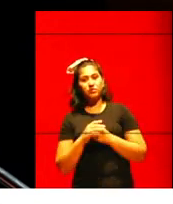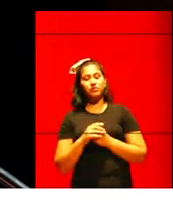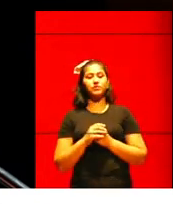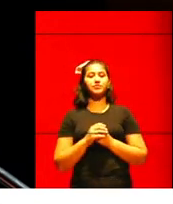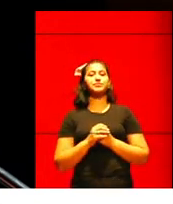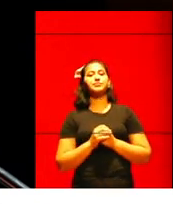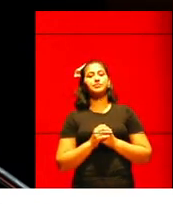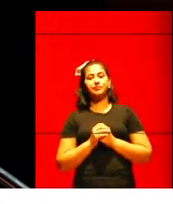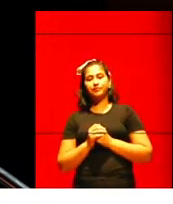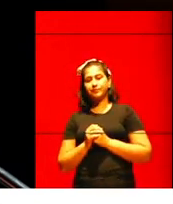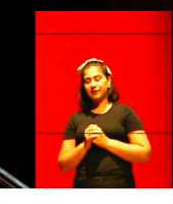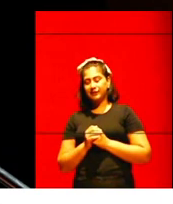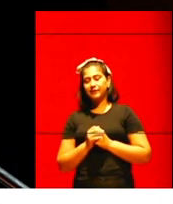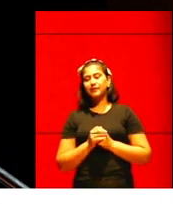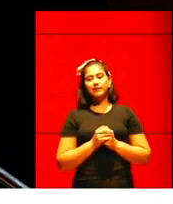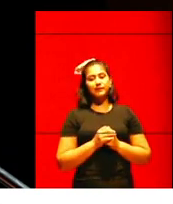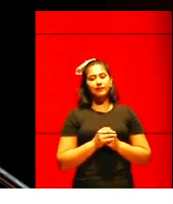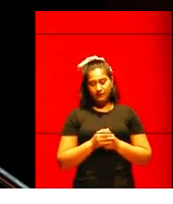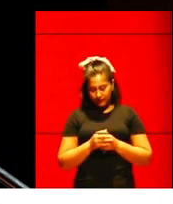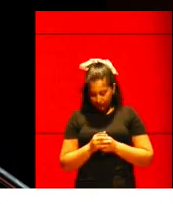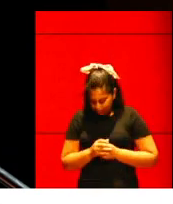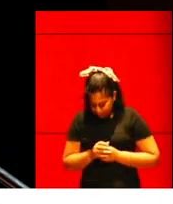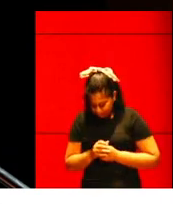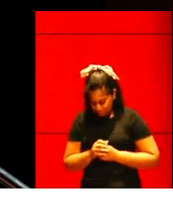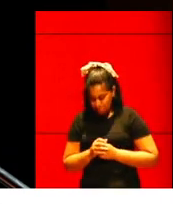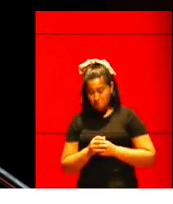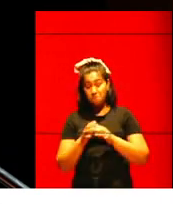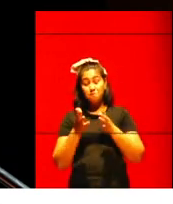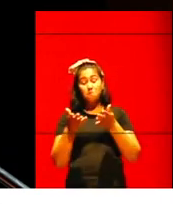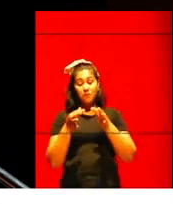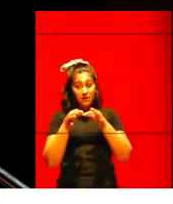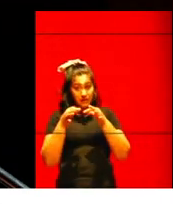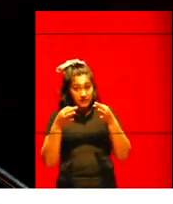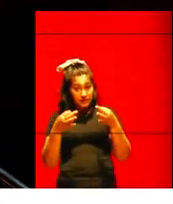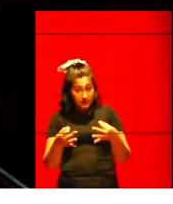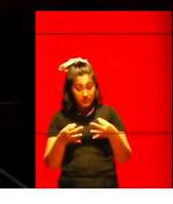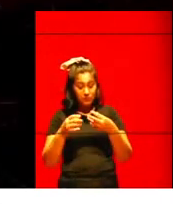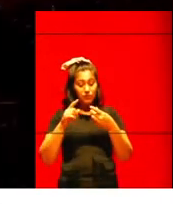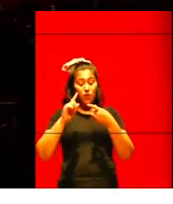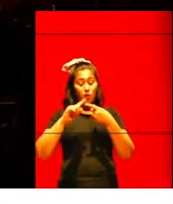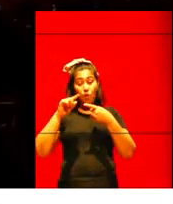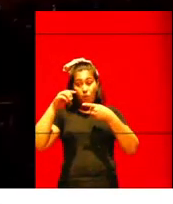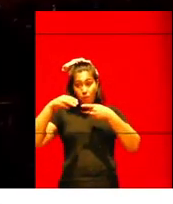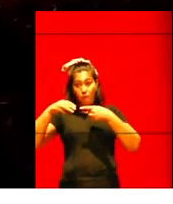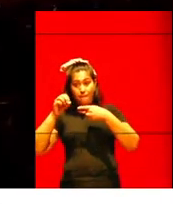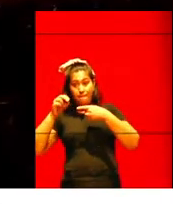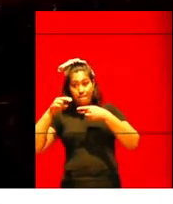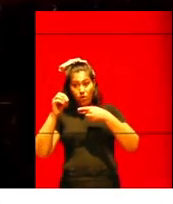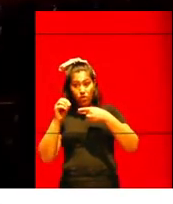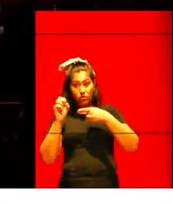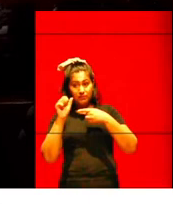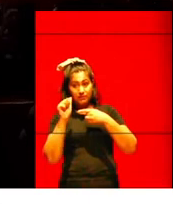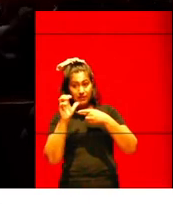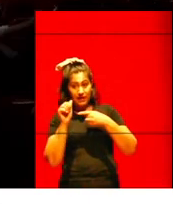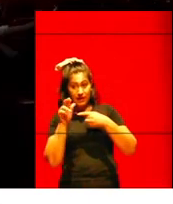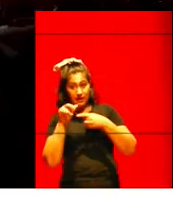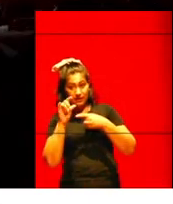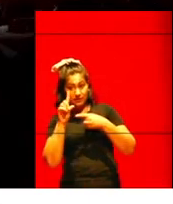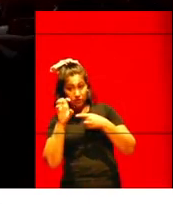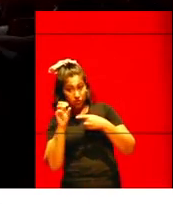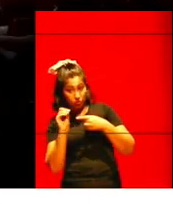trio. Continuando. Carboidrato simples, monossacarídeos, unidades